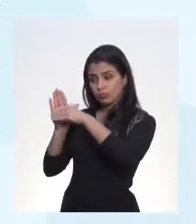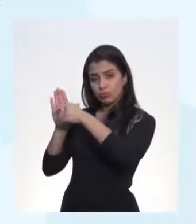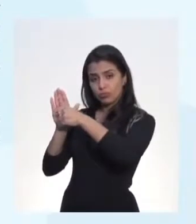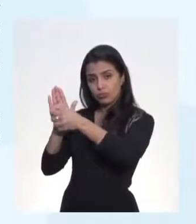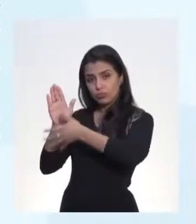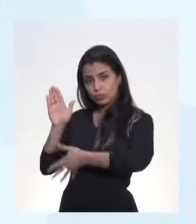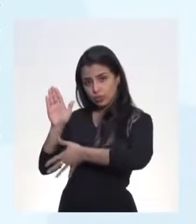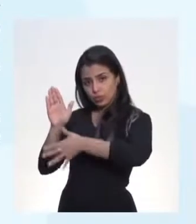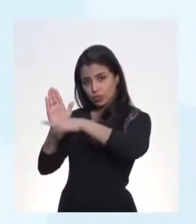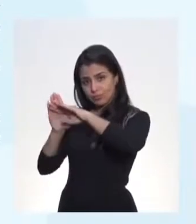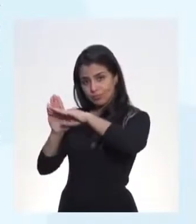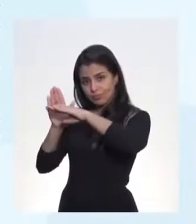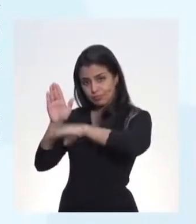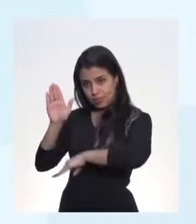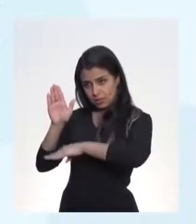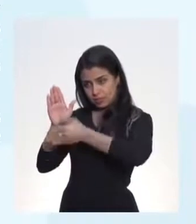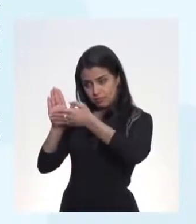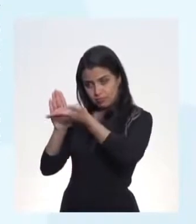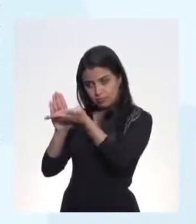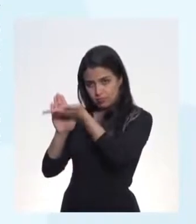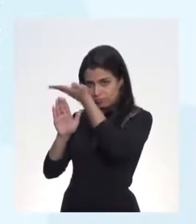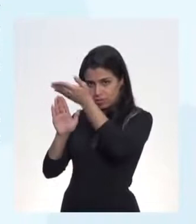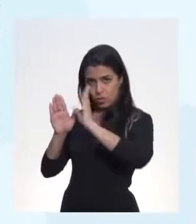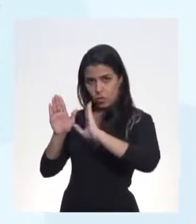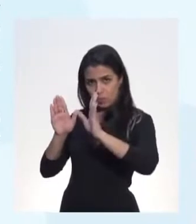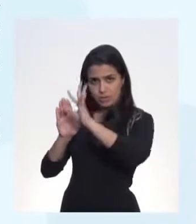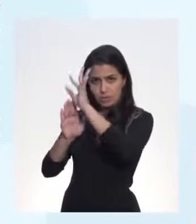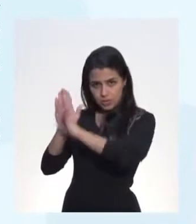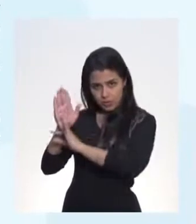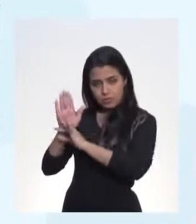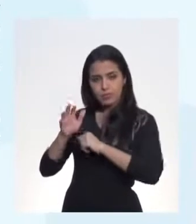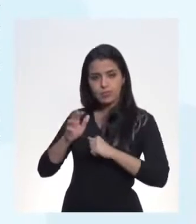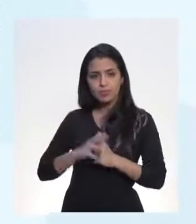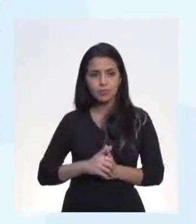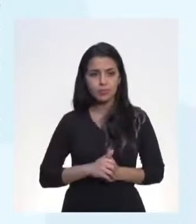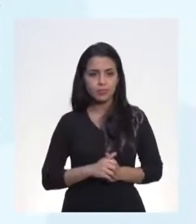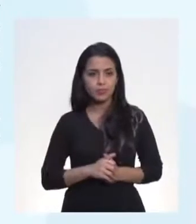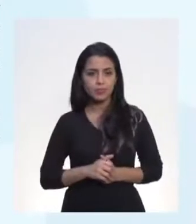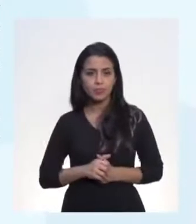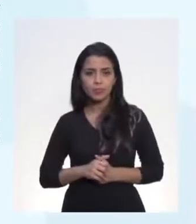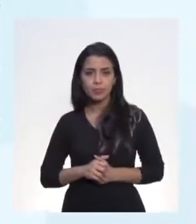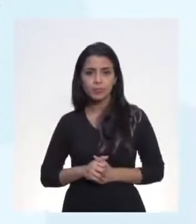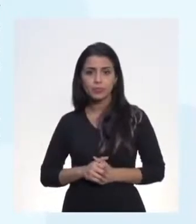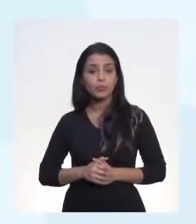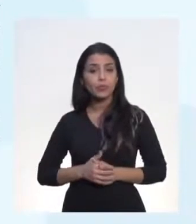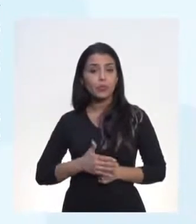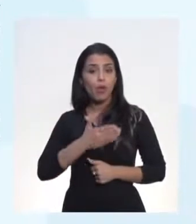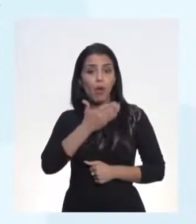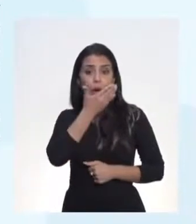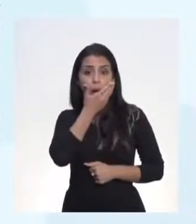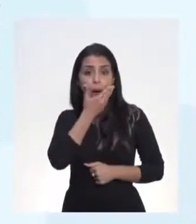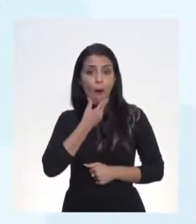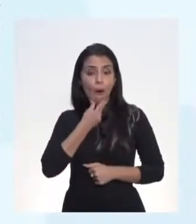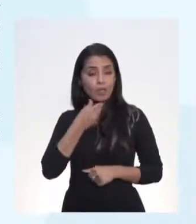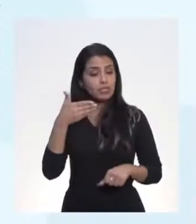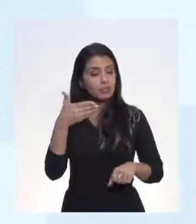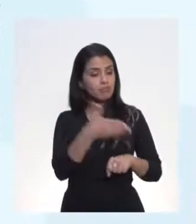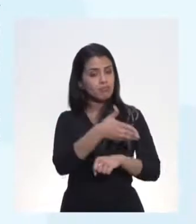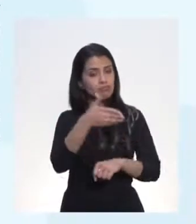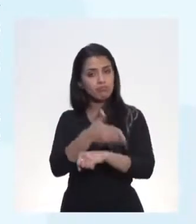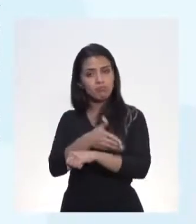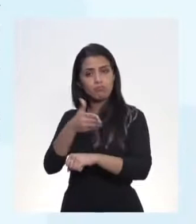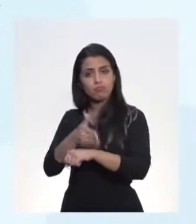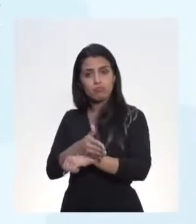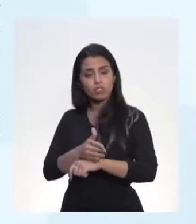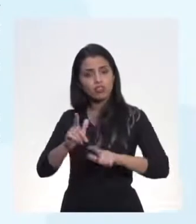gente quer explicar sobre as adjetivas, né, Déia? Uhum. Os homens que participam de lutas e